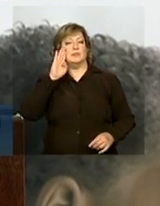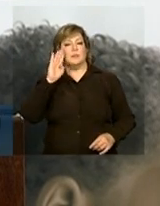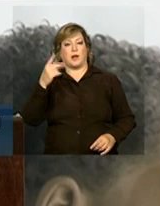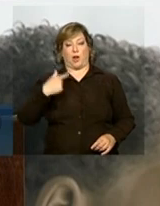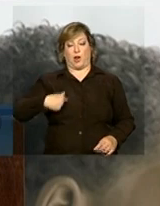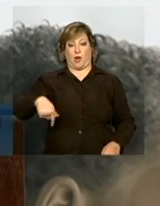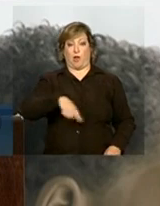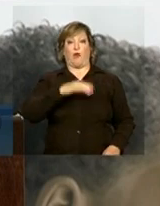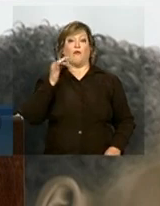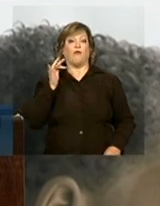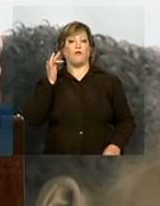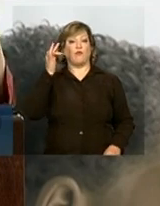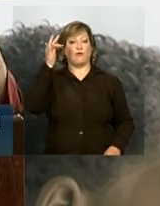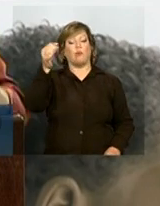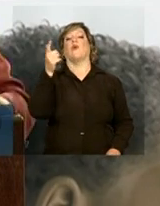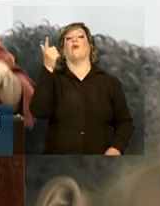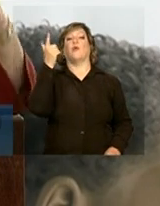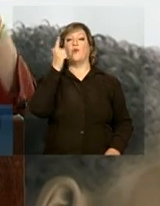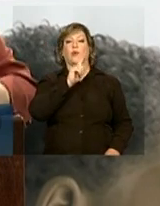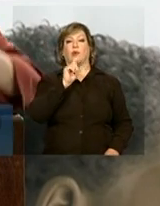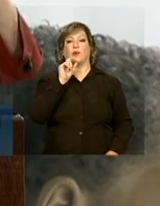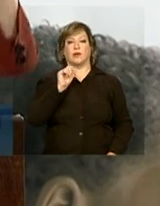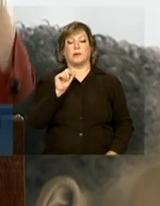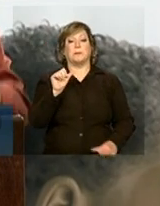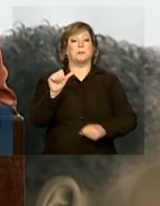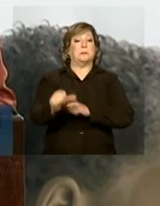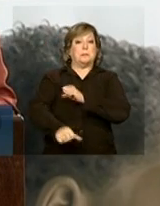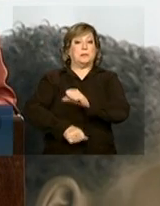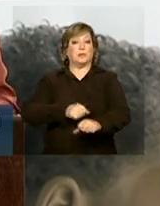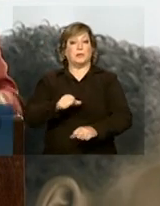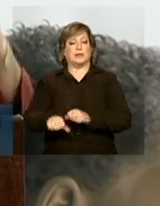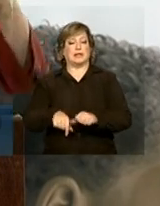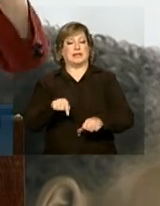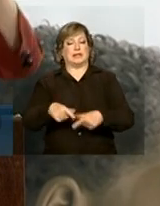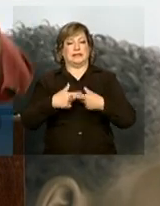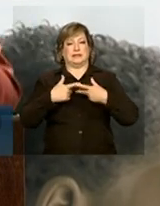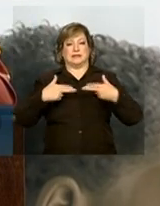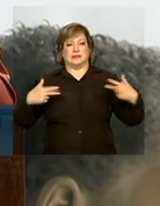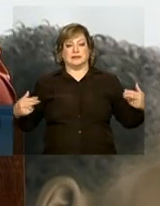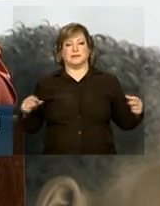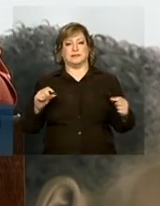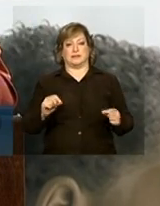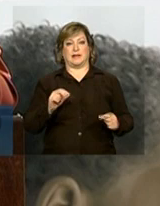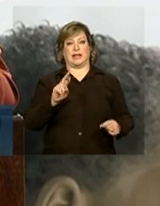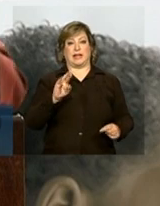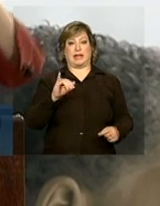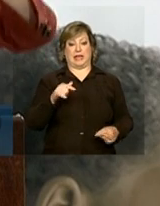nosso futuro é transformar essa riqueza perecível,